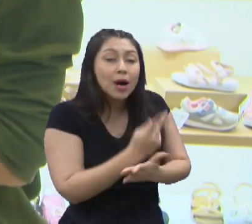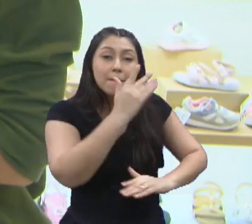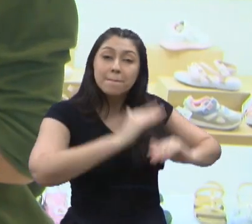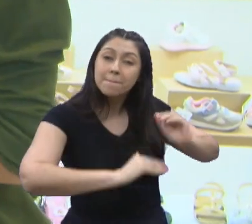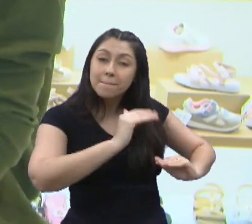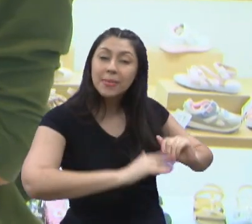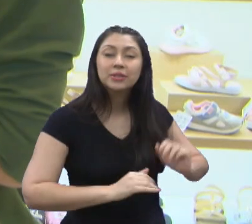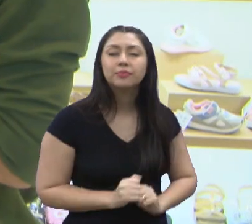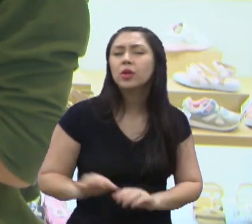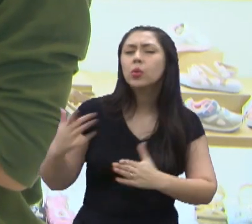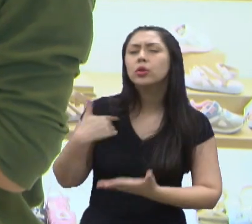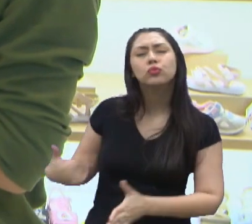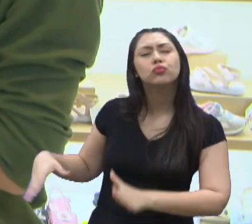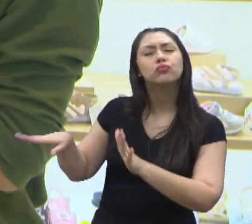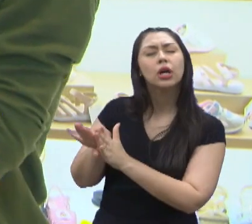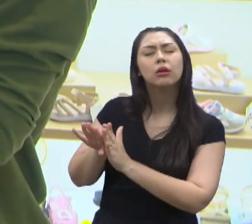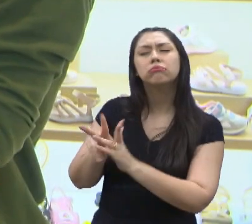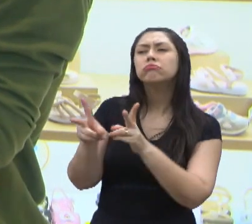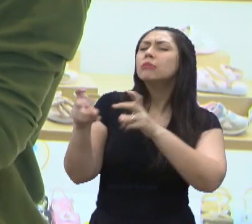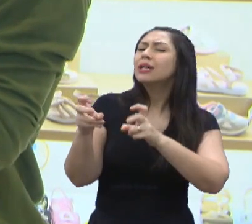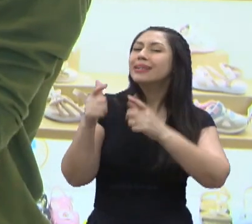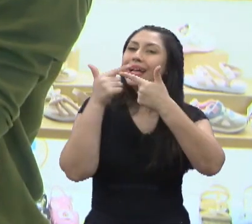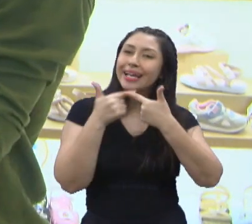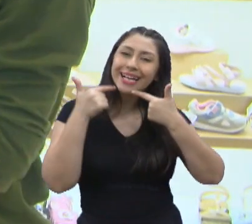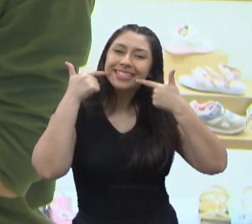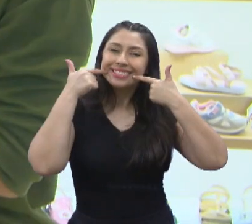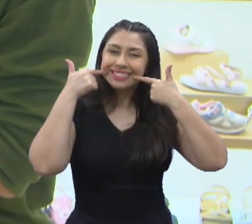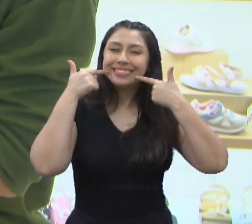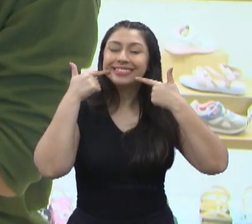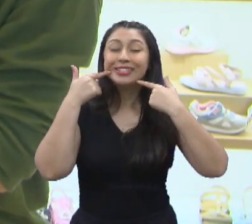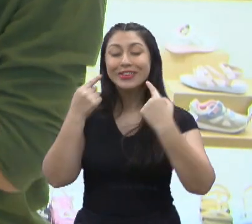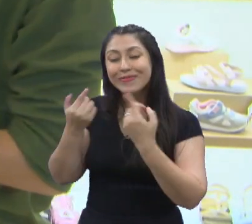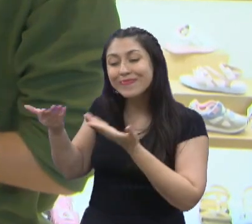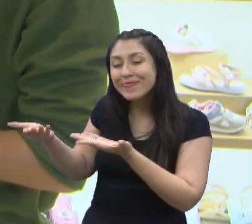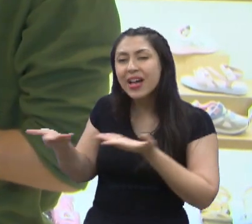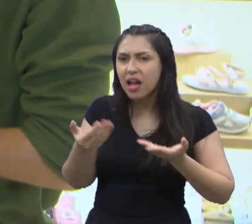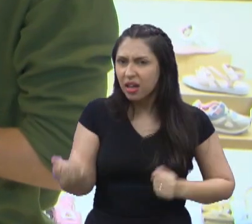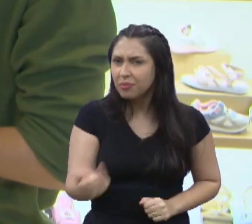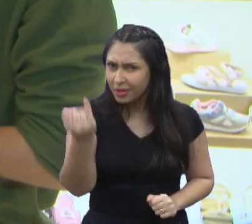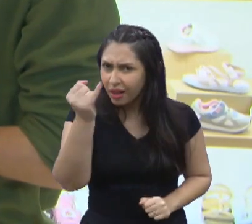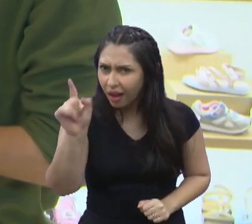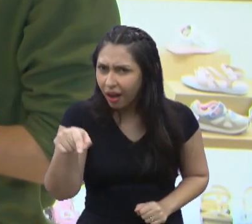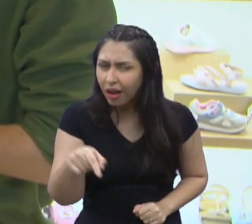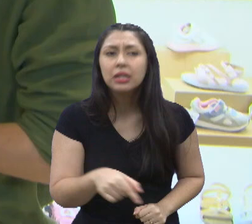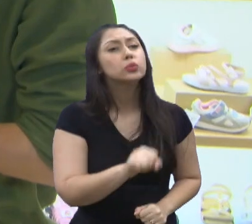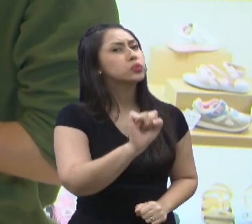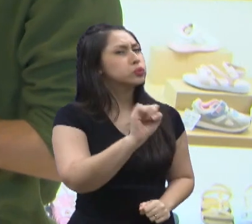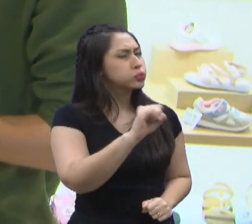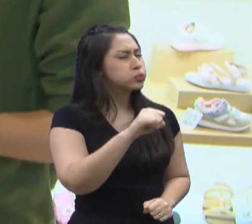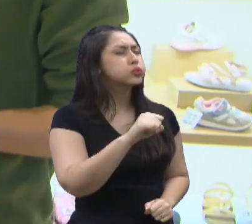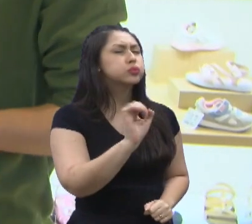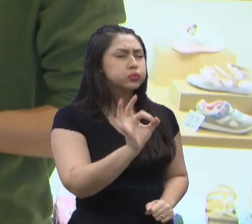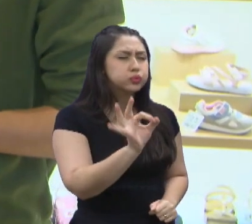Ronaldo, quando eu entrei aqui na loja, eu logo percebi que você me recebeu com um sorriso. Isso é muito importante? Nossa, com certeza. Isso faz parte do